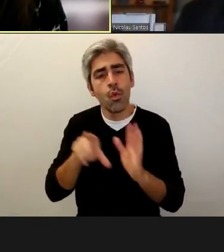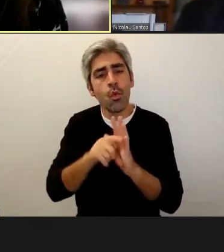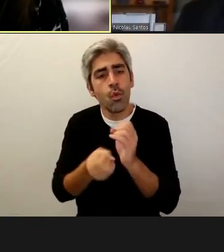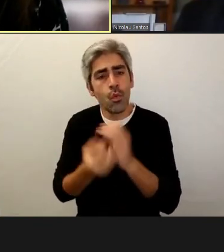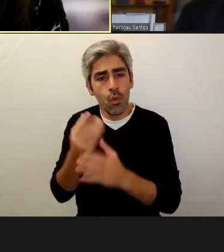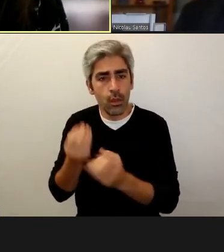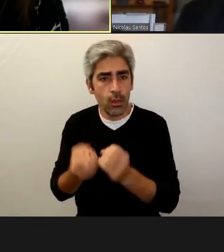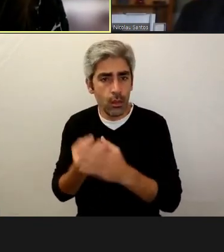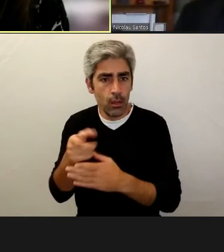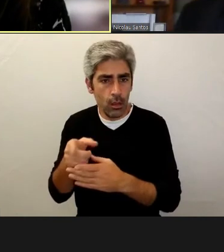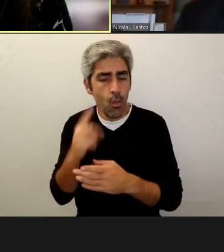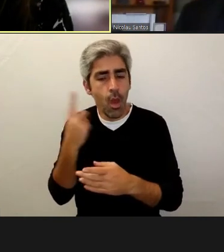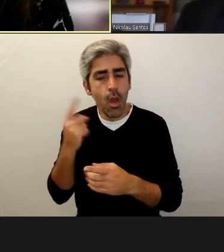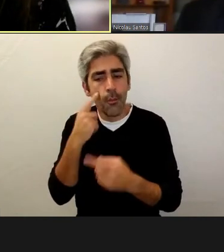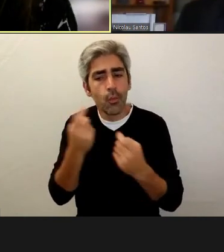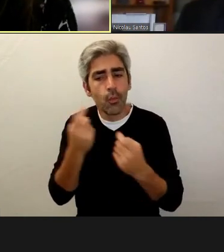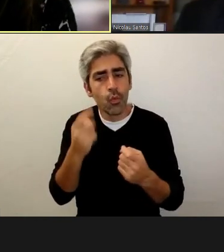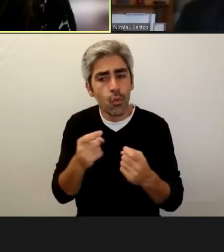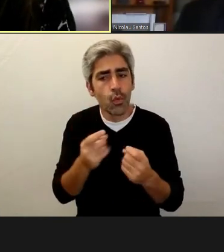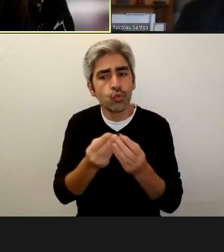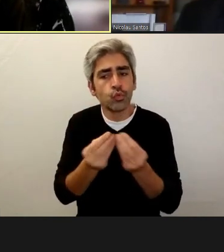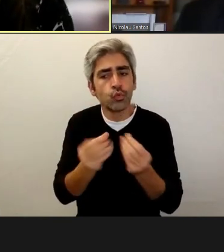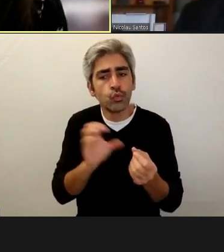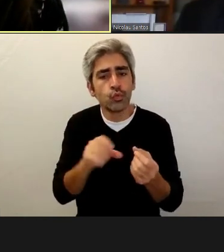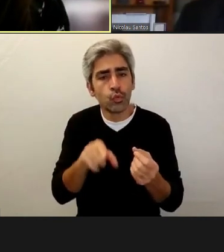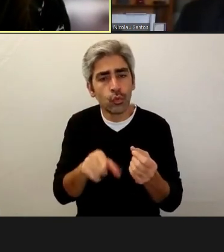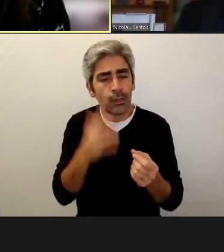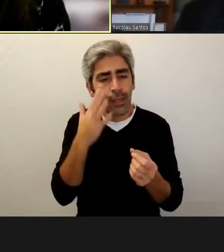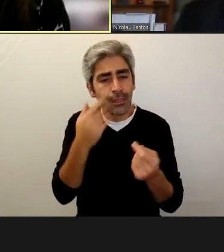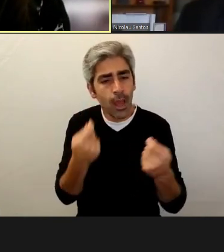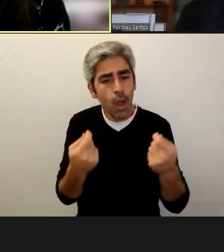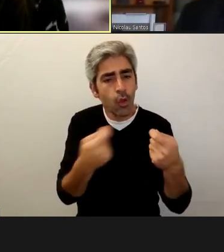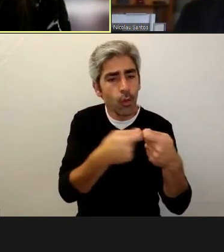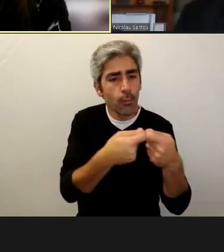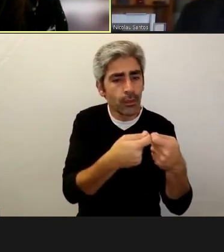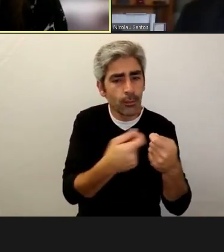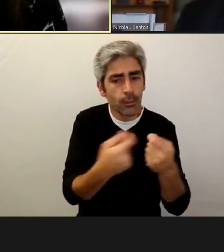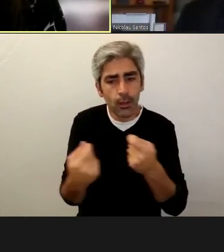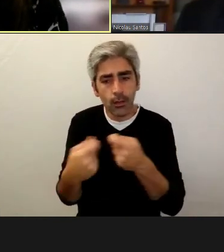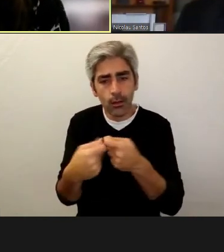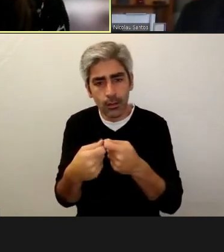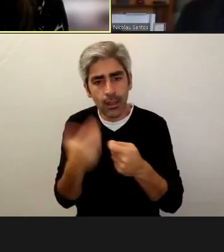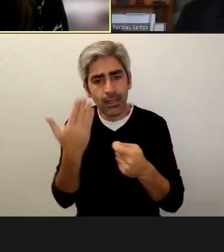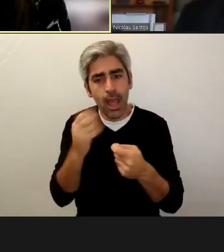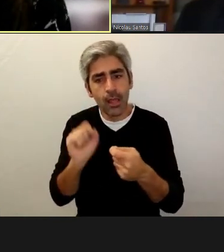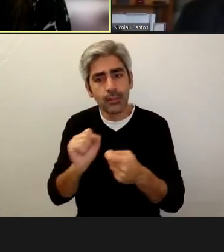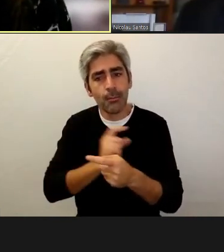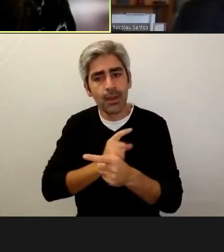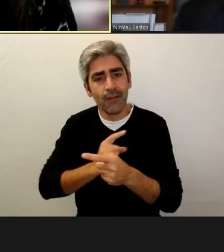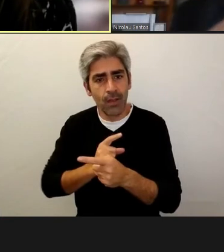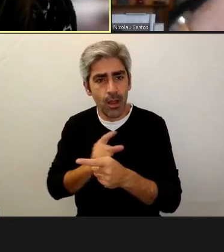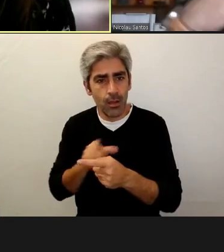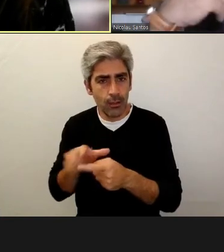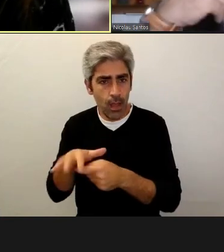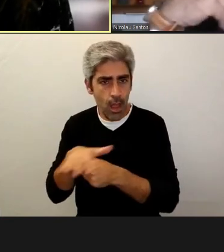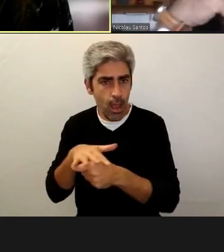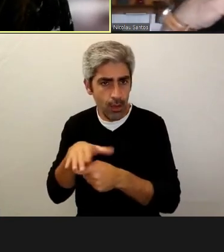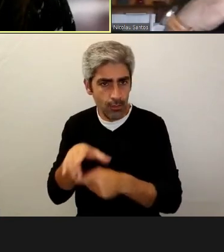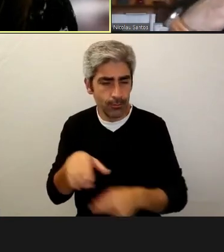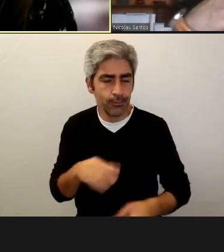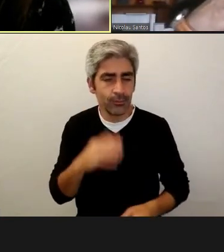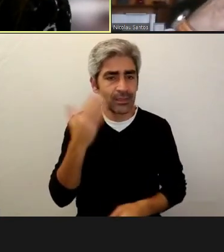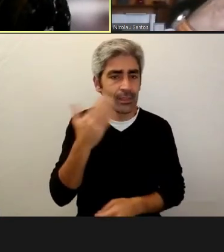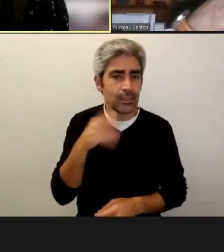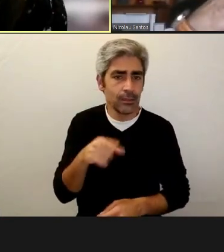soluções legislativas para tentar fazer a compatibilização entre os direitos na esfera privada. Portanto, os direitos acabam,